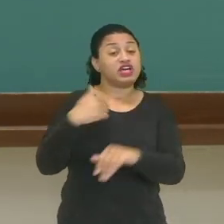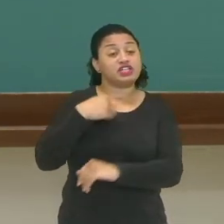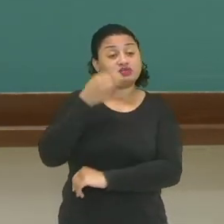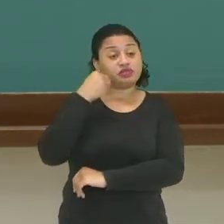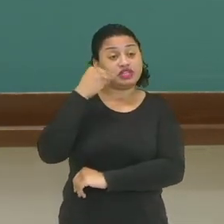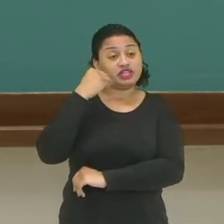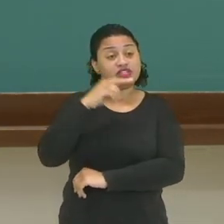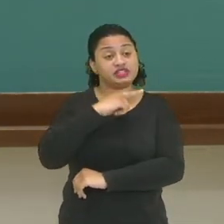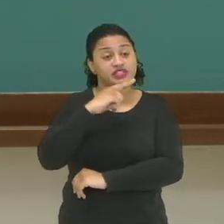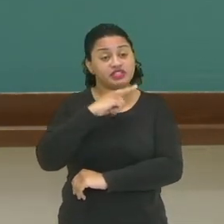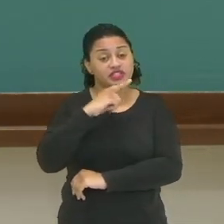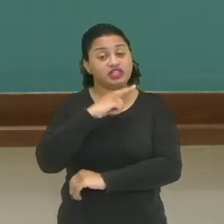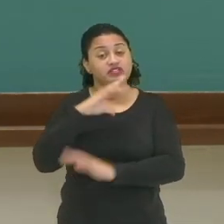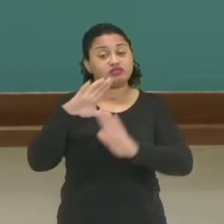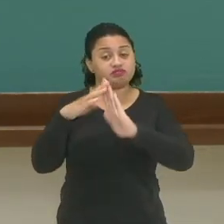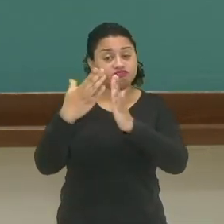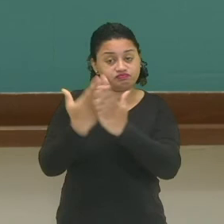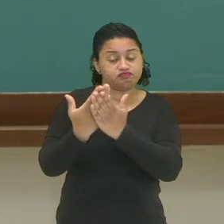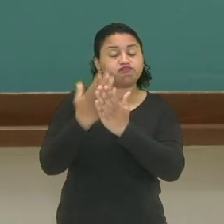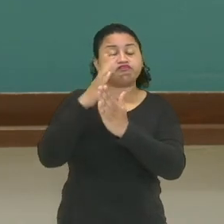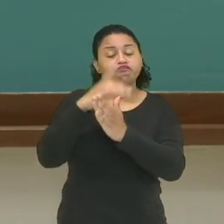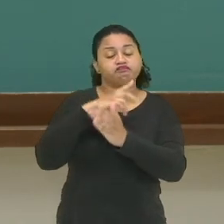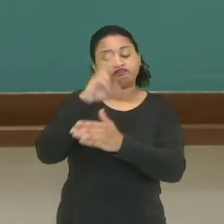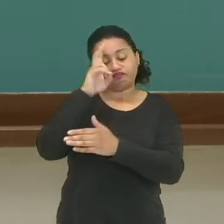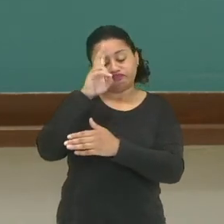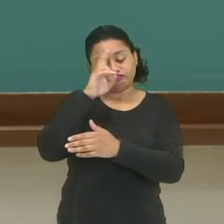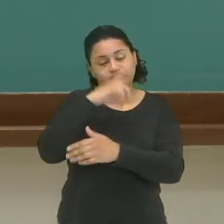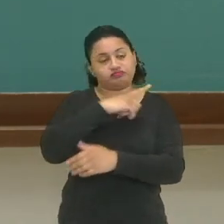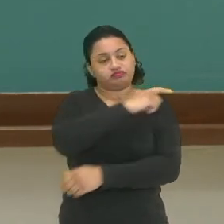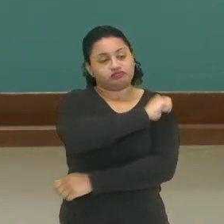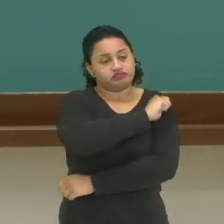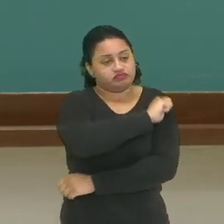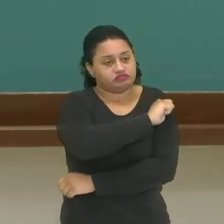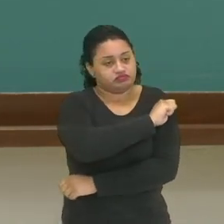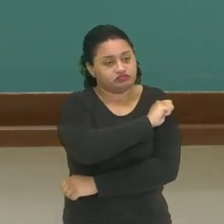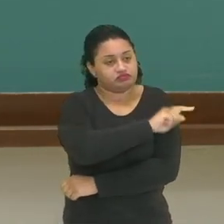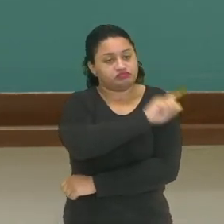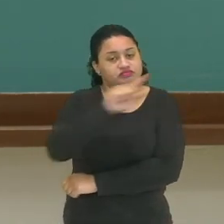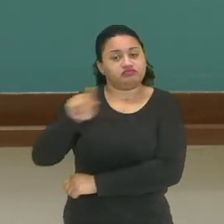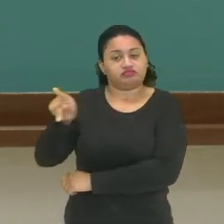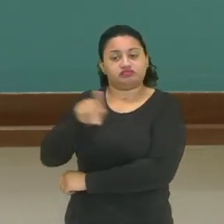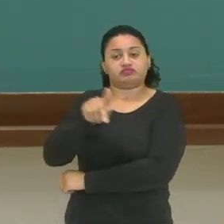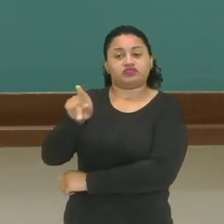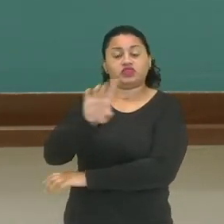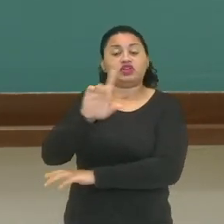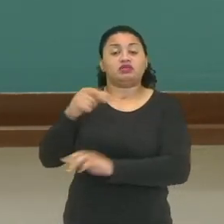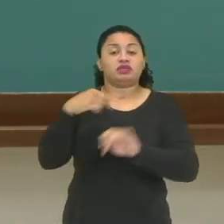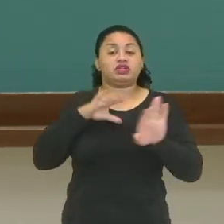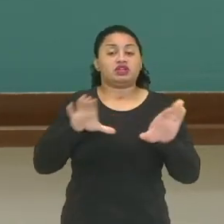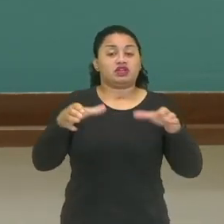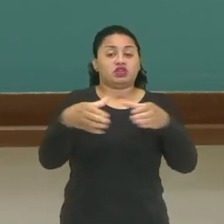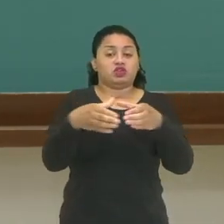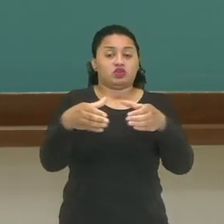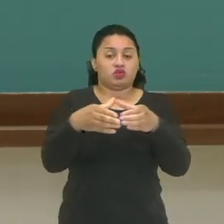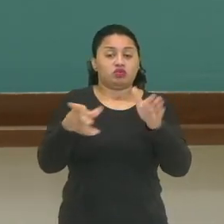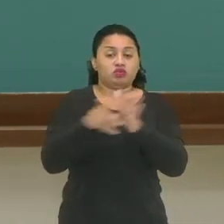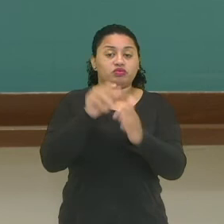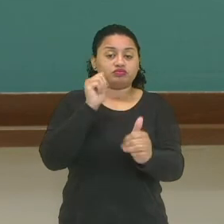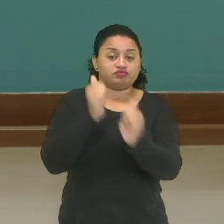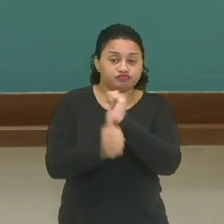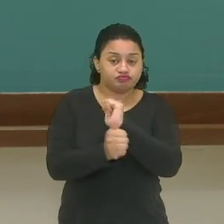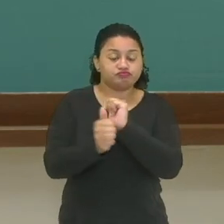escola. Então lembre que eu tenho alunos e professores para esse conselho desportivo. Então eu vou ter que